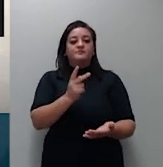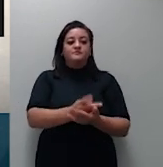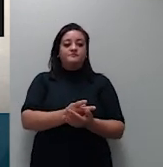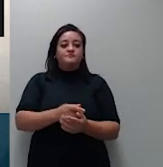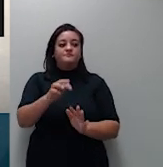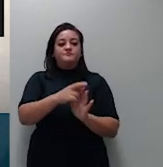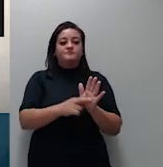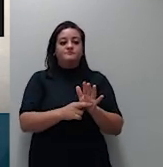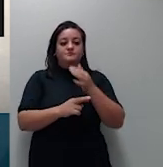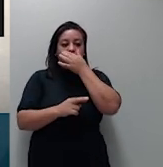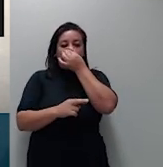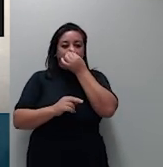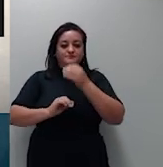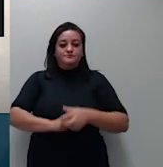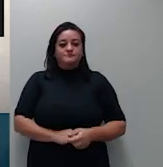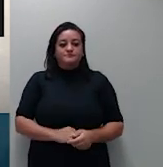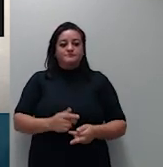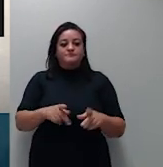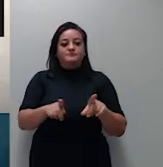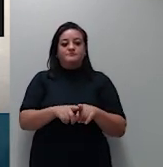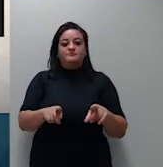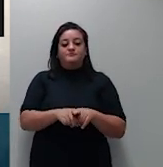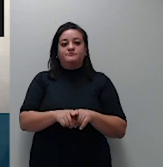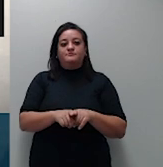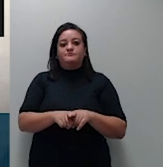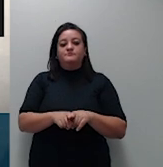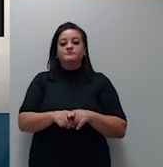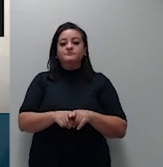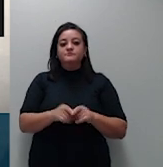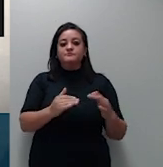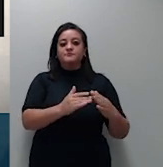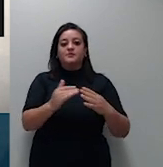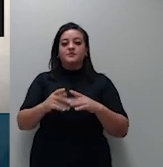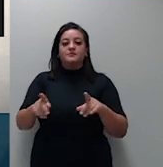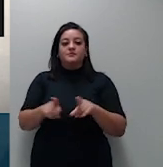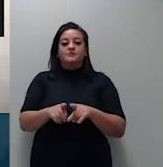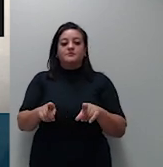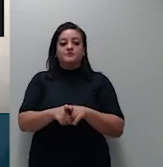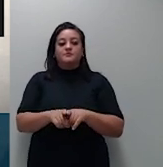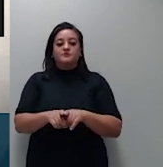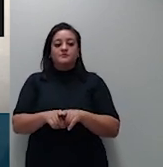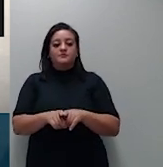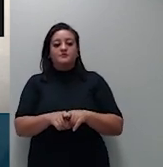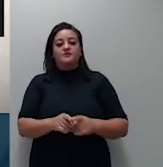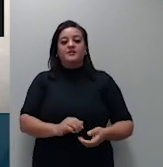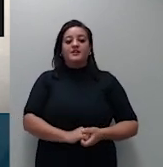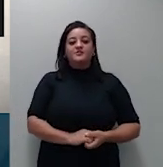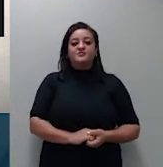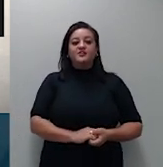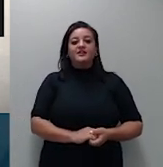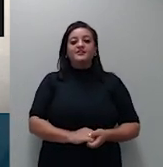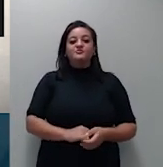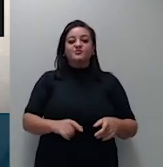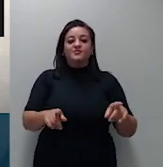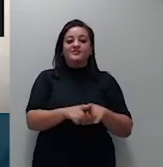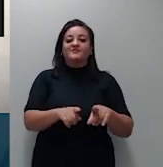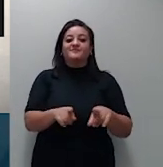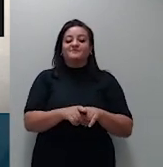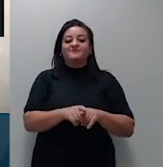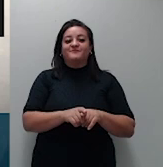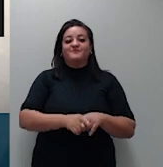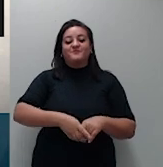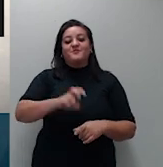impenhorabilidade do imóvel Residencial estabelecida em lei eu